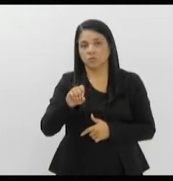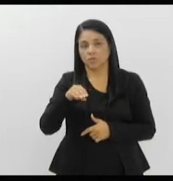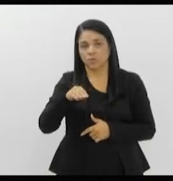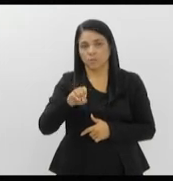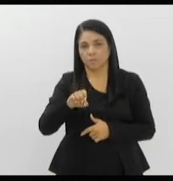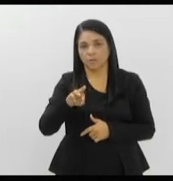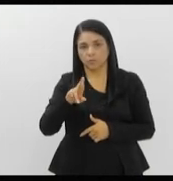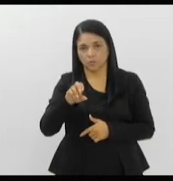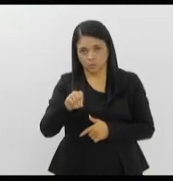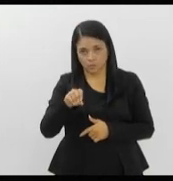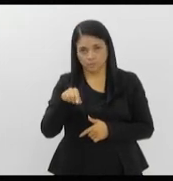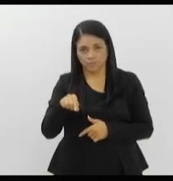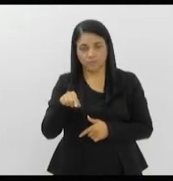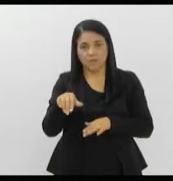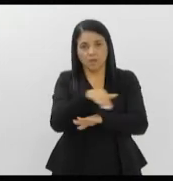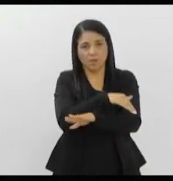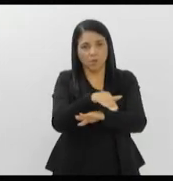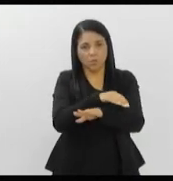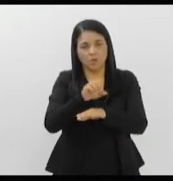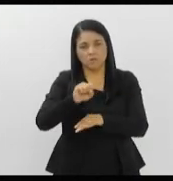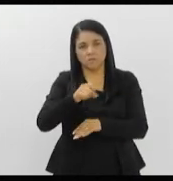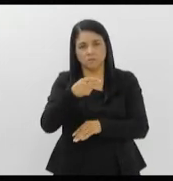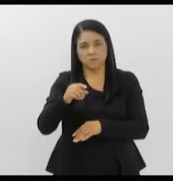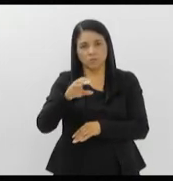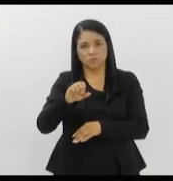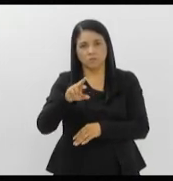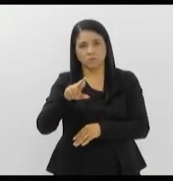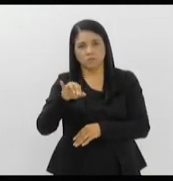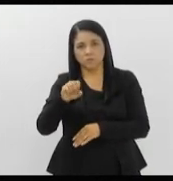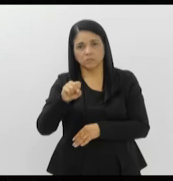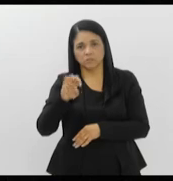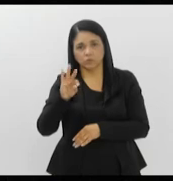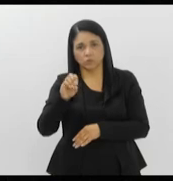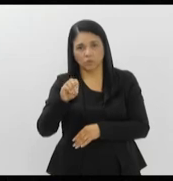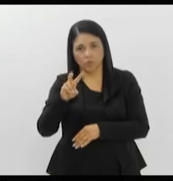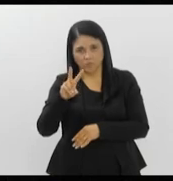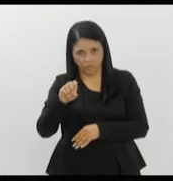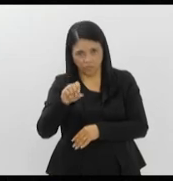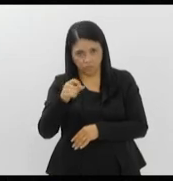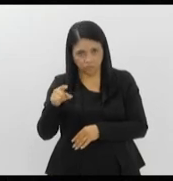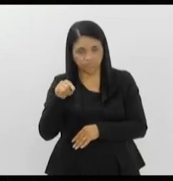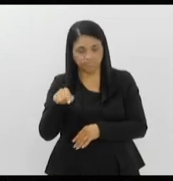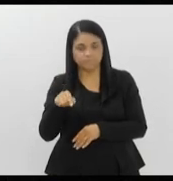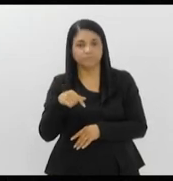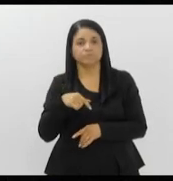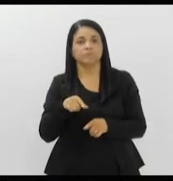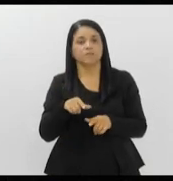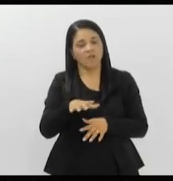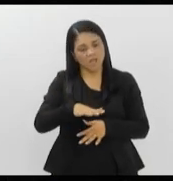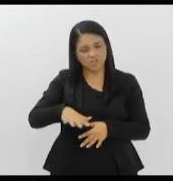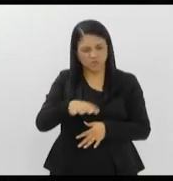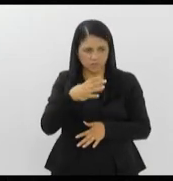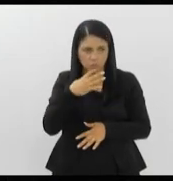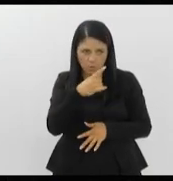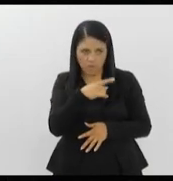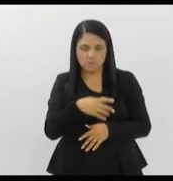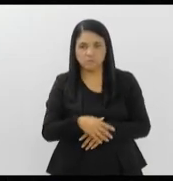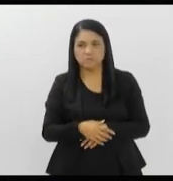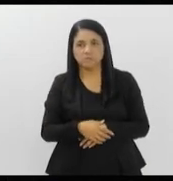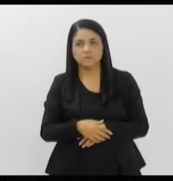interseção da Rua São Cristóvão com a Avenida Pedro II. O senhor conhece bem também a região. Uma